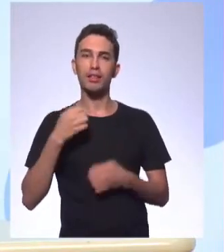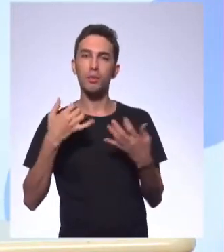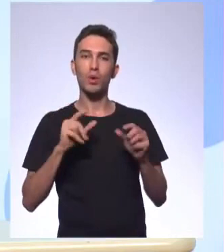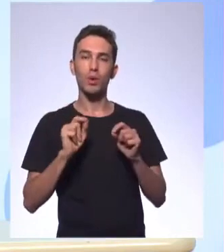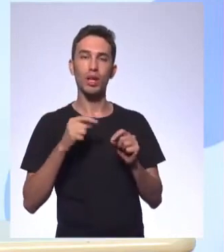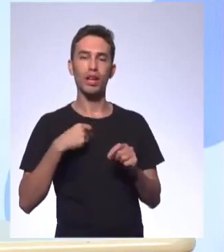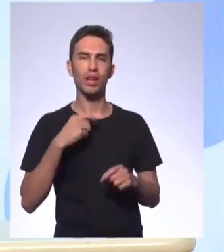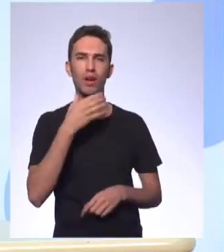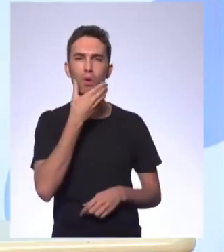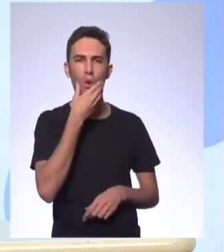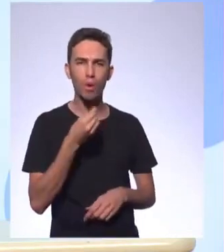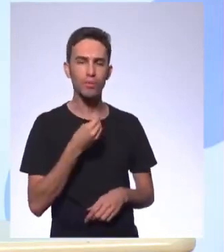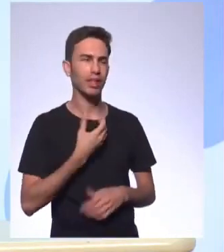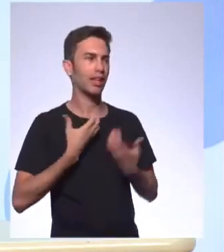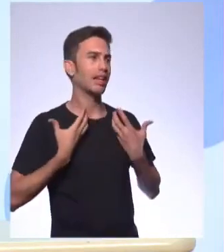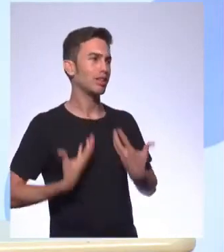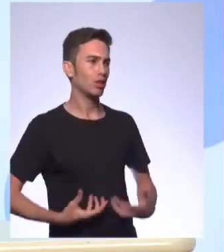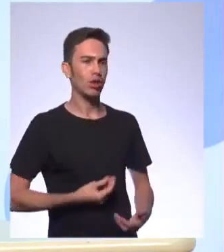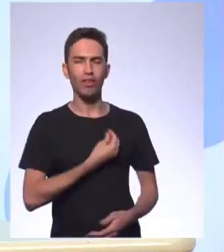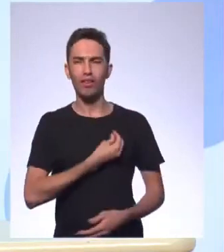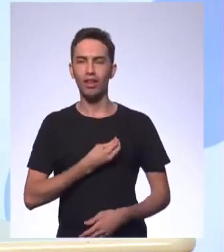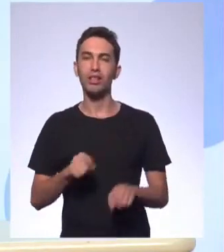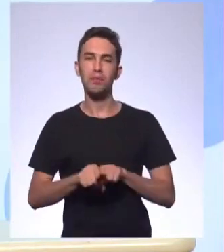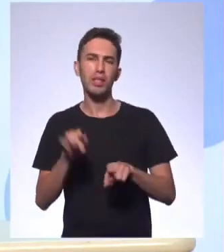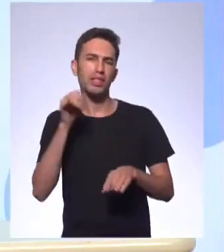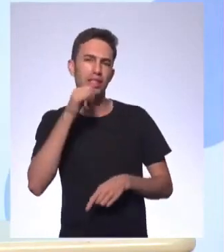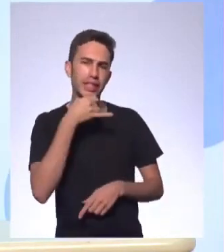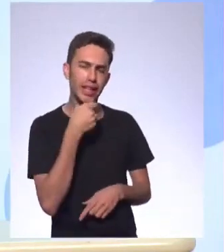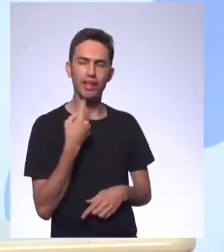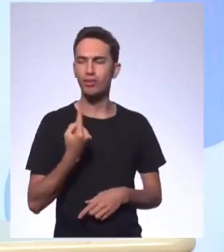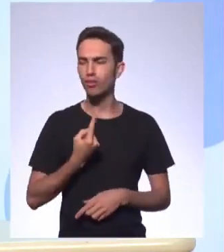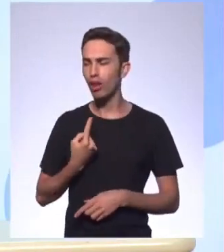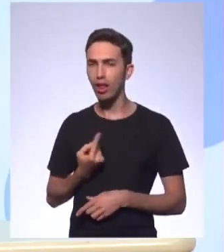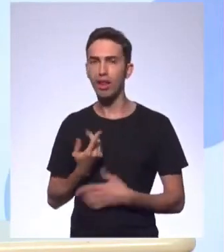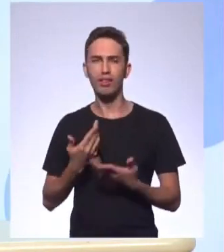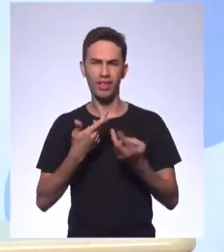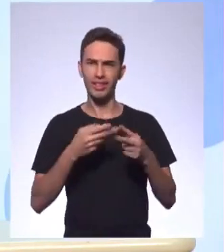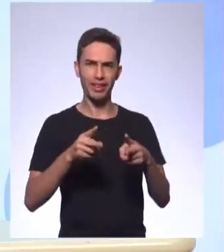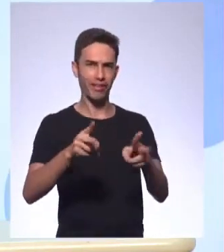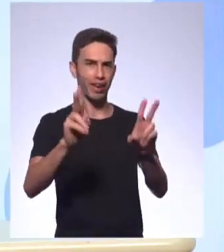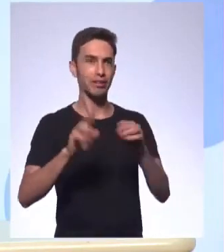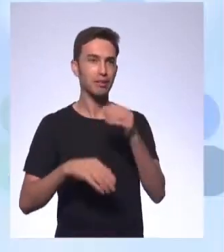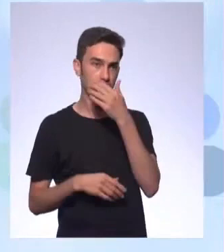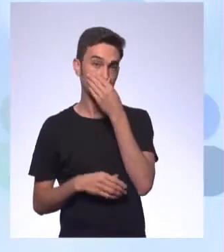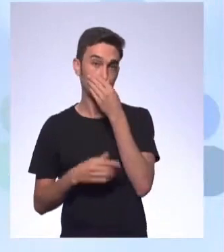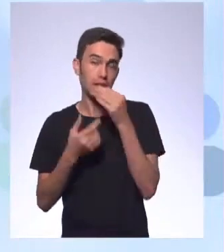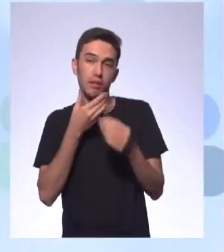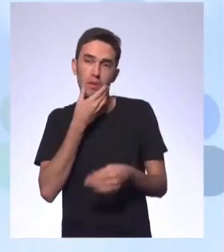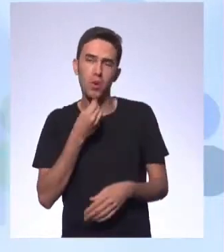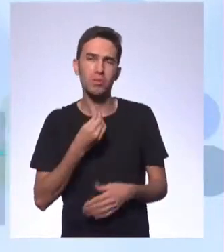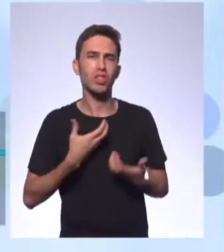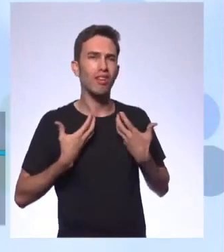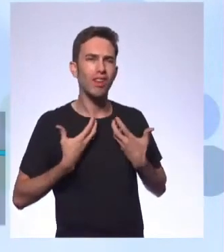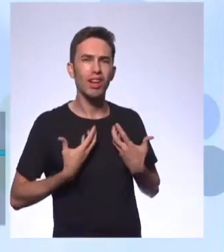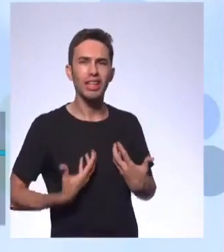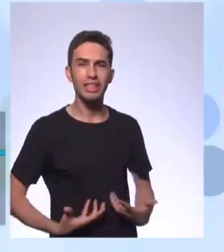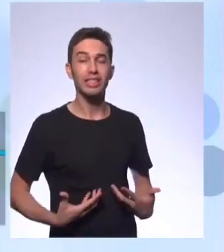cansou de viver. Eles falam também sobre tristeza, solidão e assim vai. É isso mesmo, Sim, é professor? um cara que ele estava